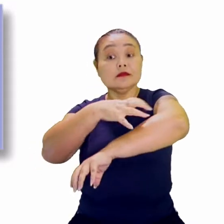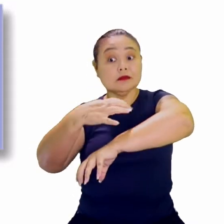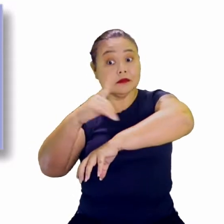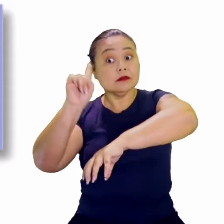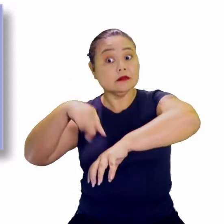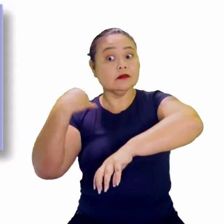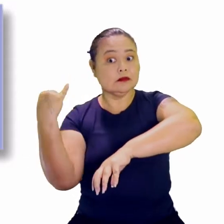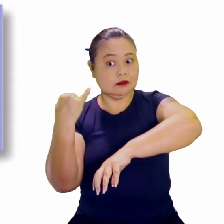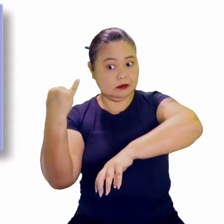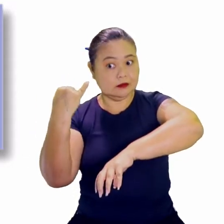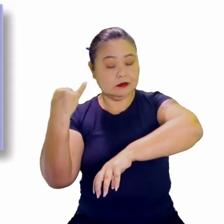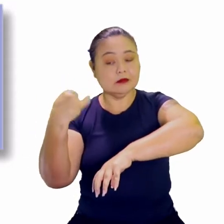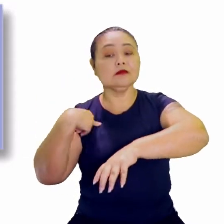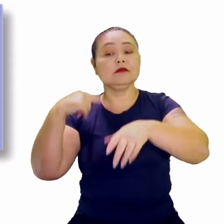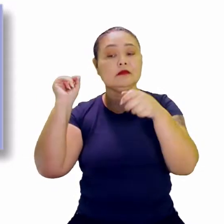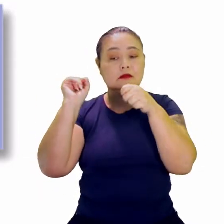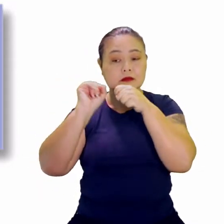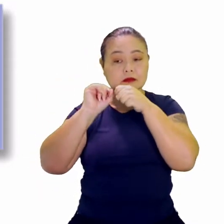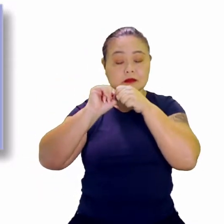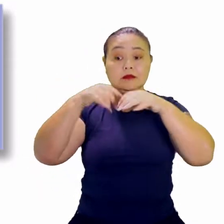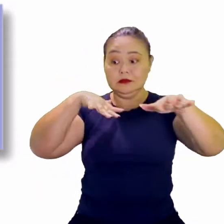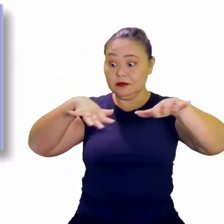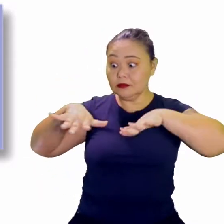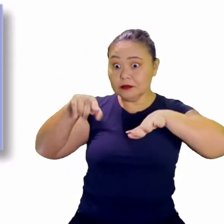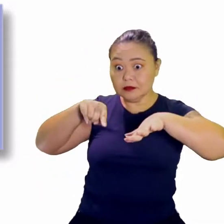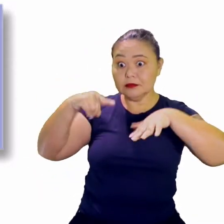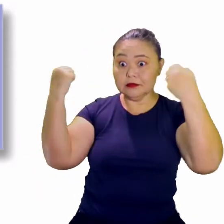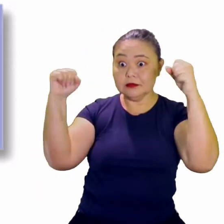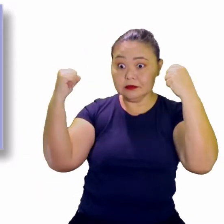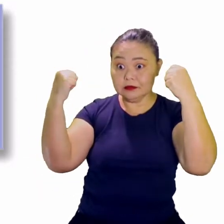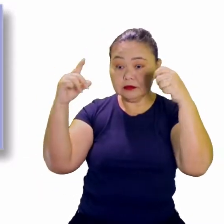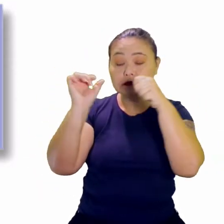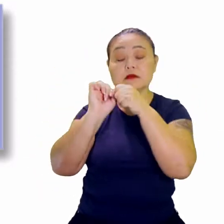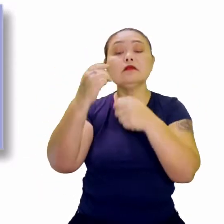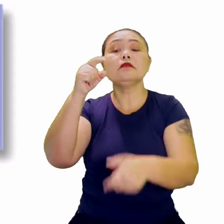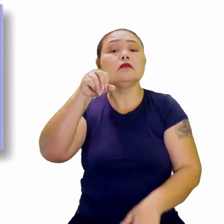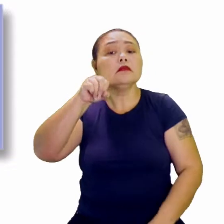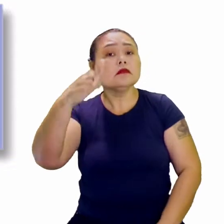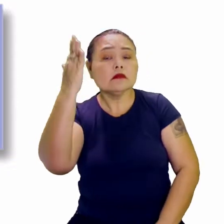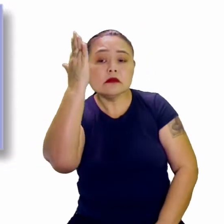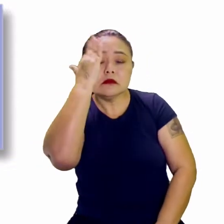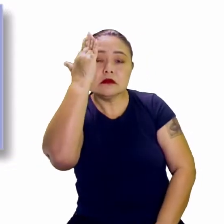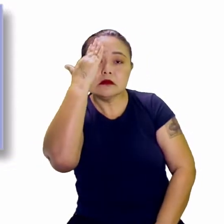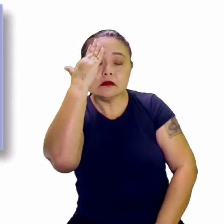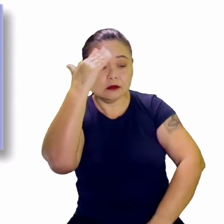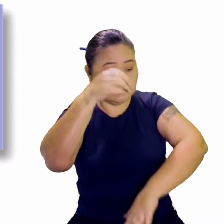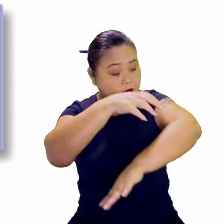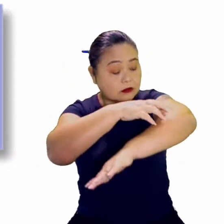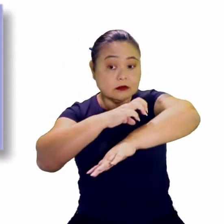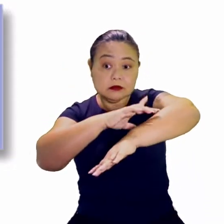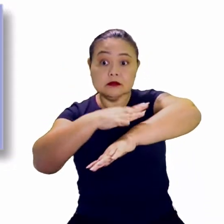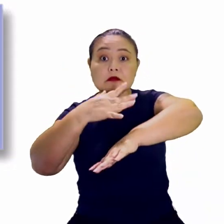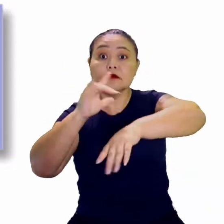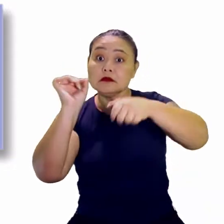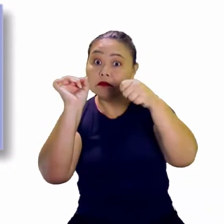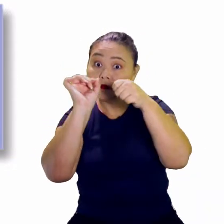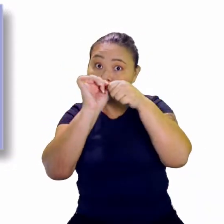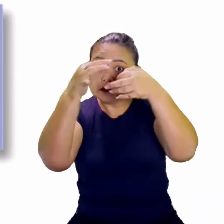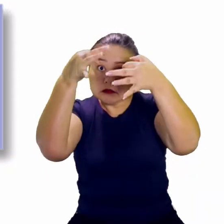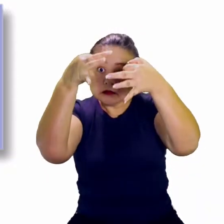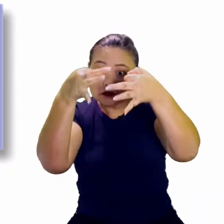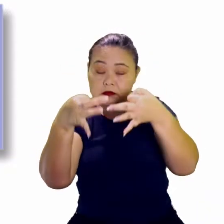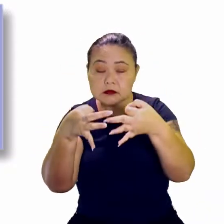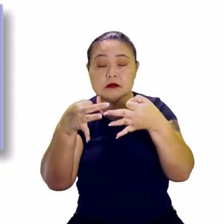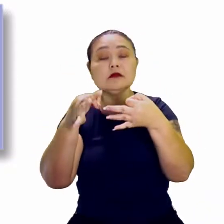muito importante quando a gente fala de exercício físico. E se a gente souber trabalhar essa fibra da forma correta, a gente vai